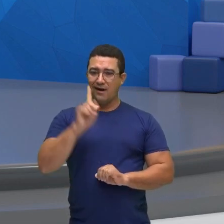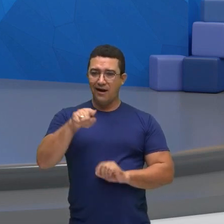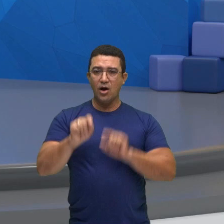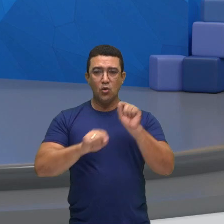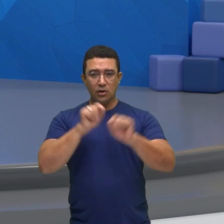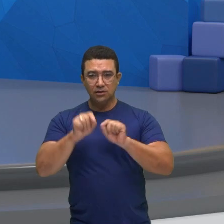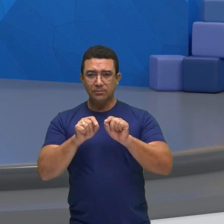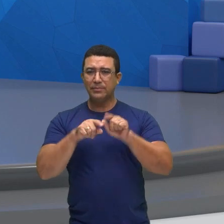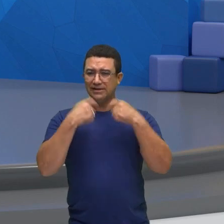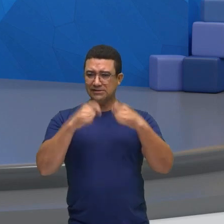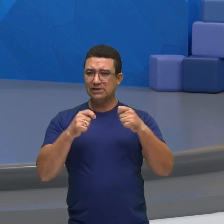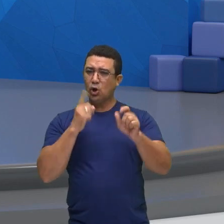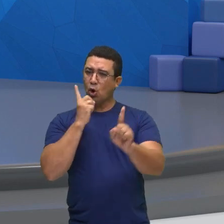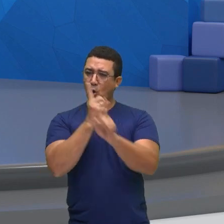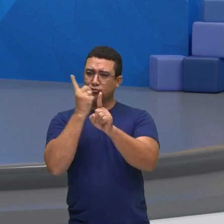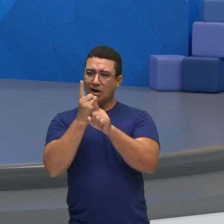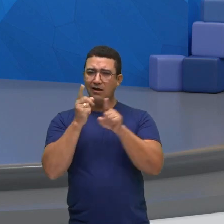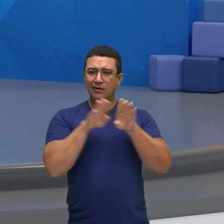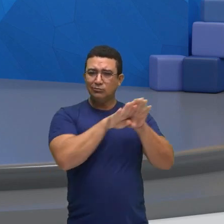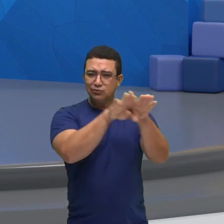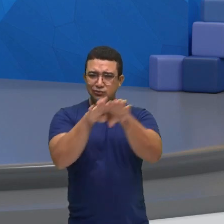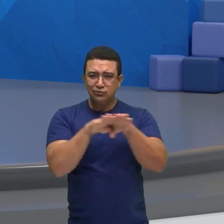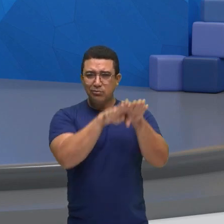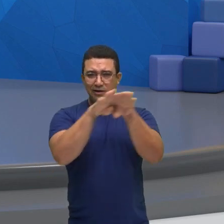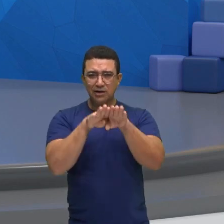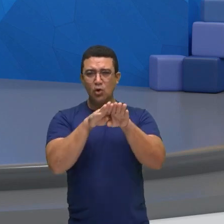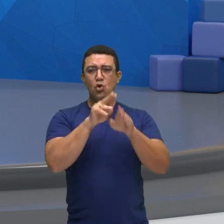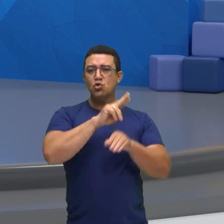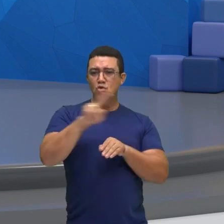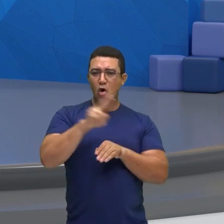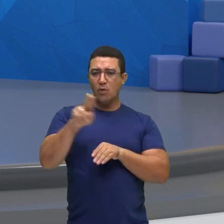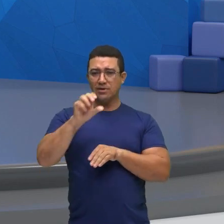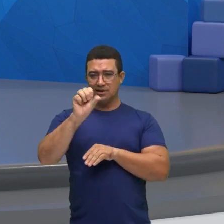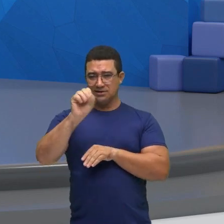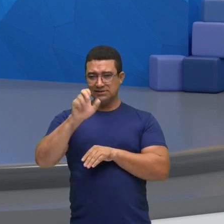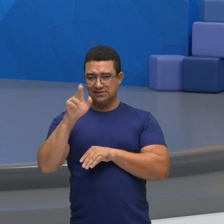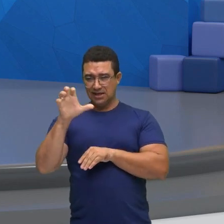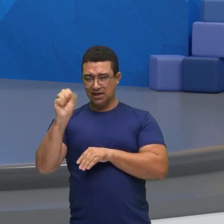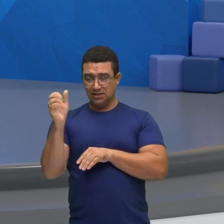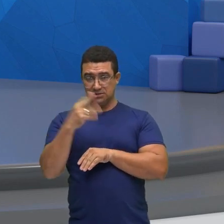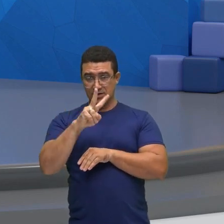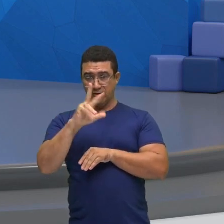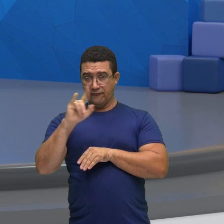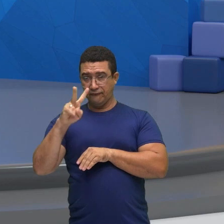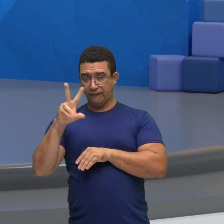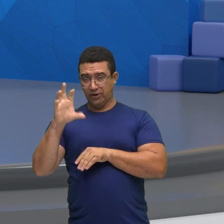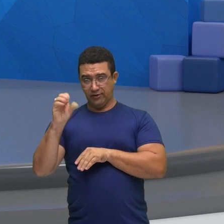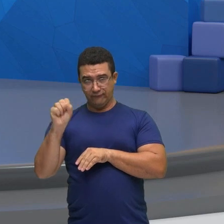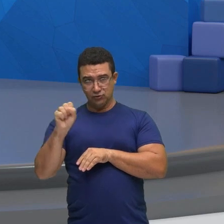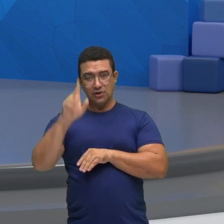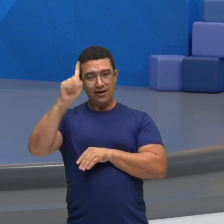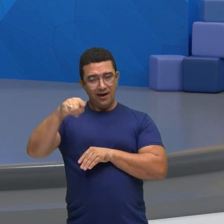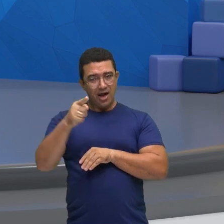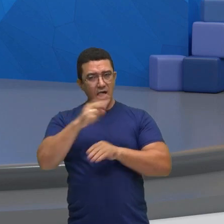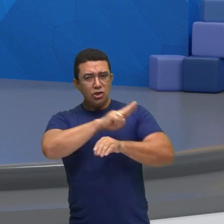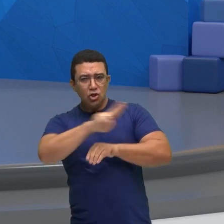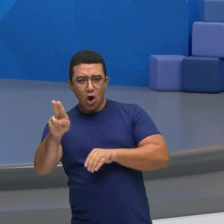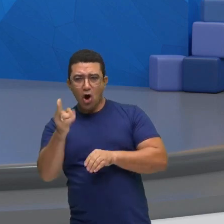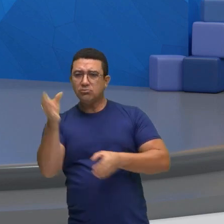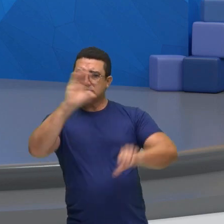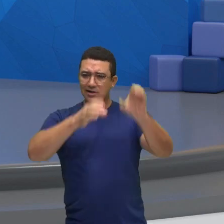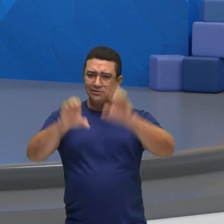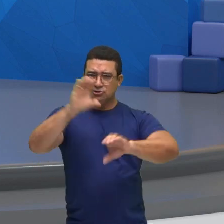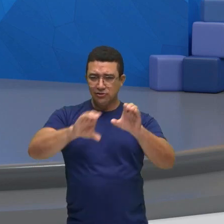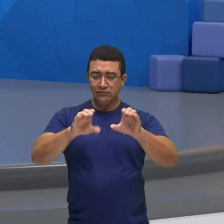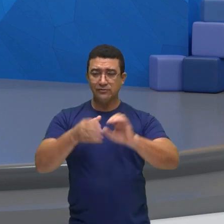de padronização na classificação de seres vivos e no nome deles, perdão, a gente tem um nome científico que quebra essa questão da variação linguística